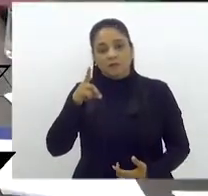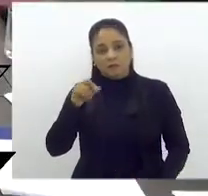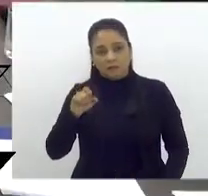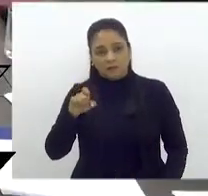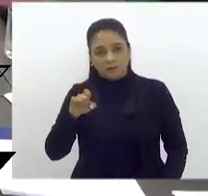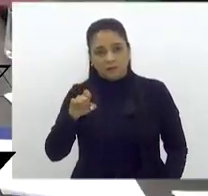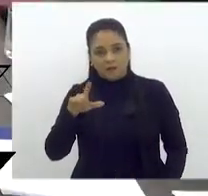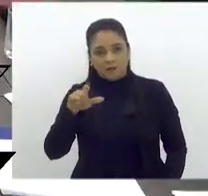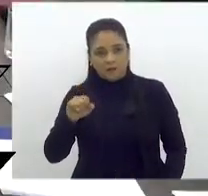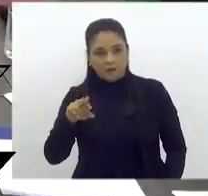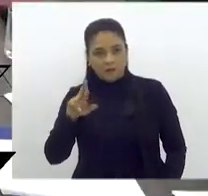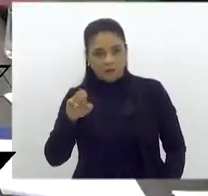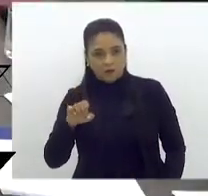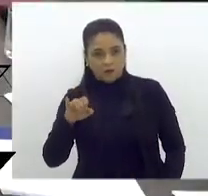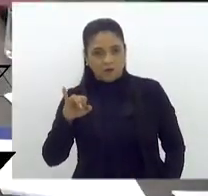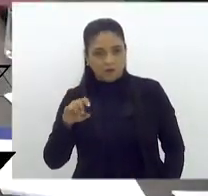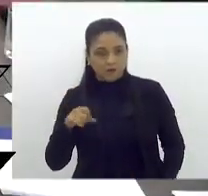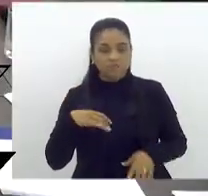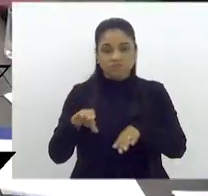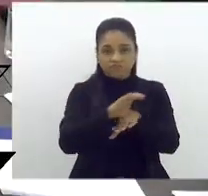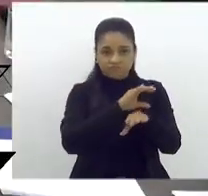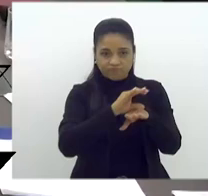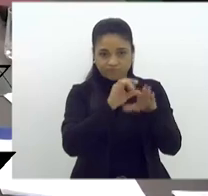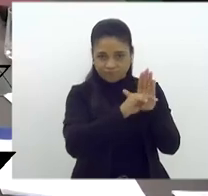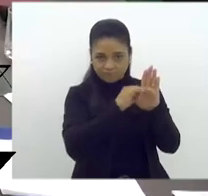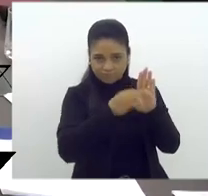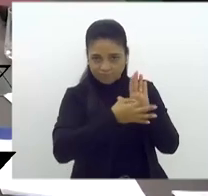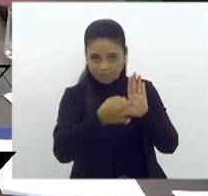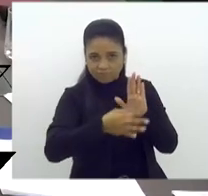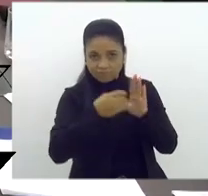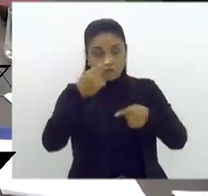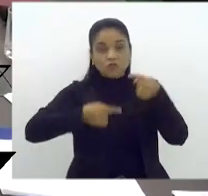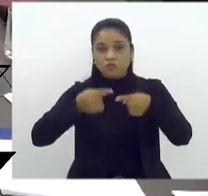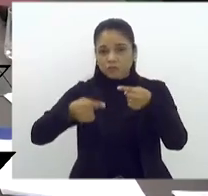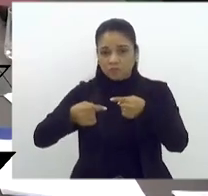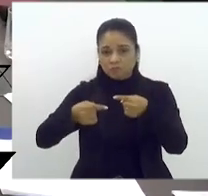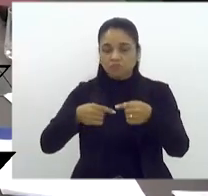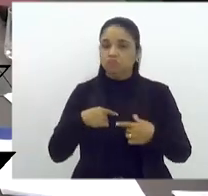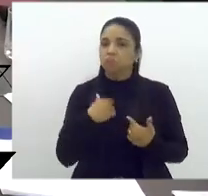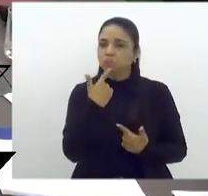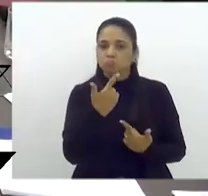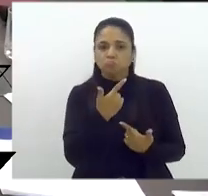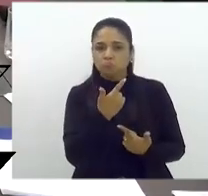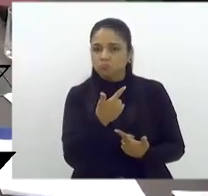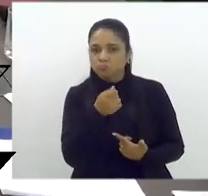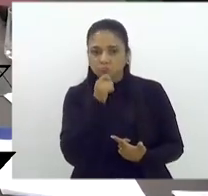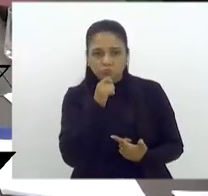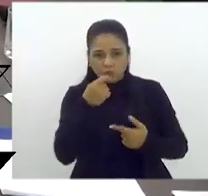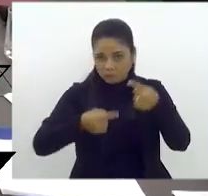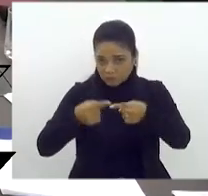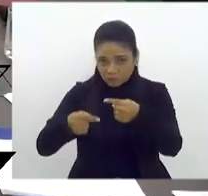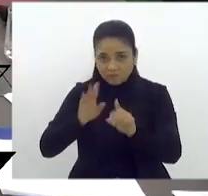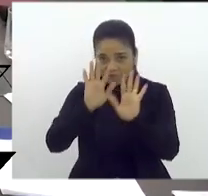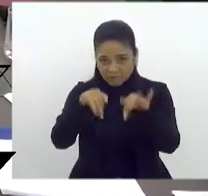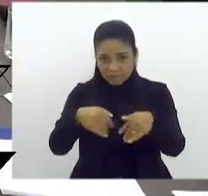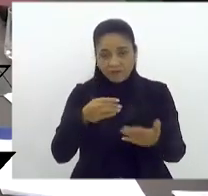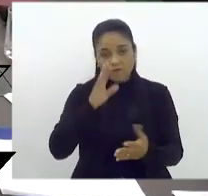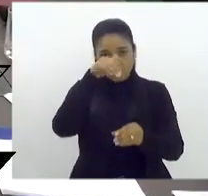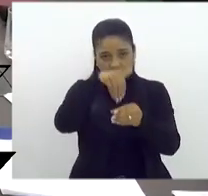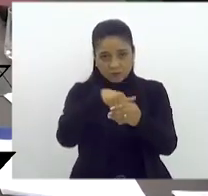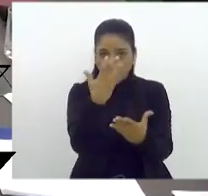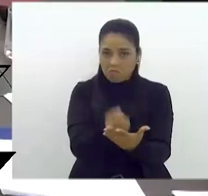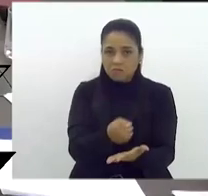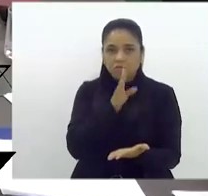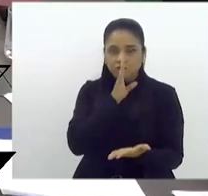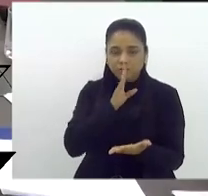presidente, meu parecer é pela constitucionalidade. Em discussão. Não havendo quem queira discutir, encerrada a discussão, em votação, senhores que